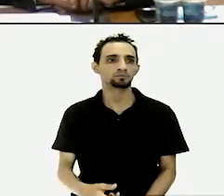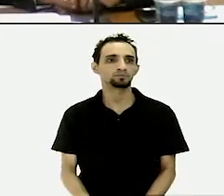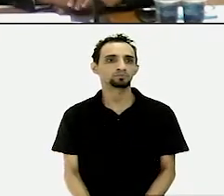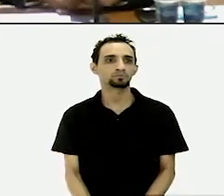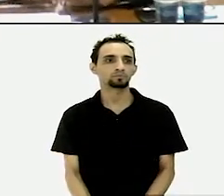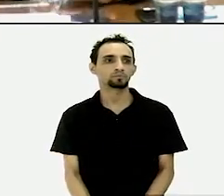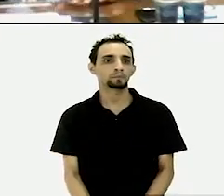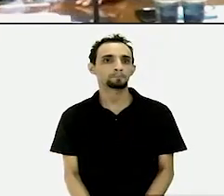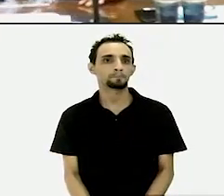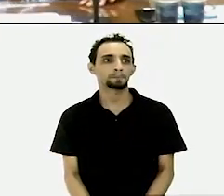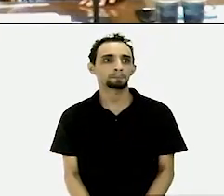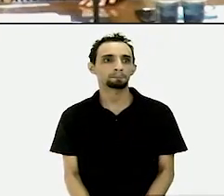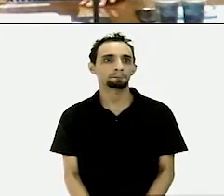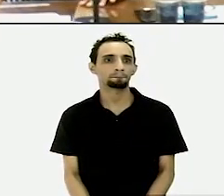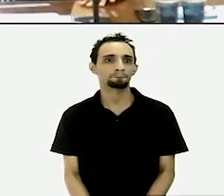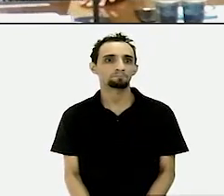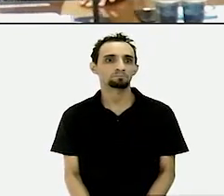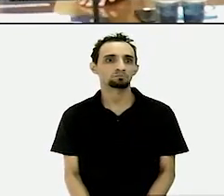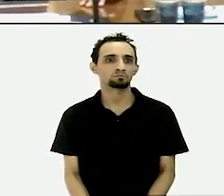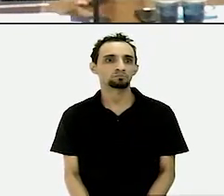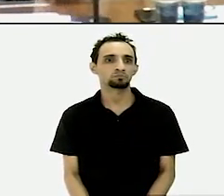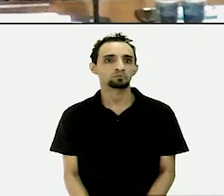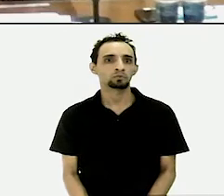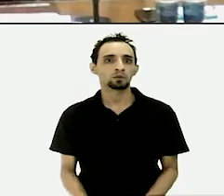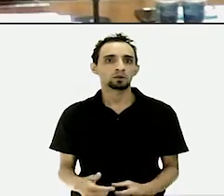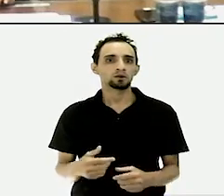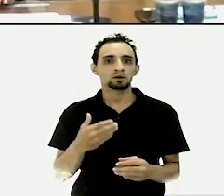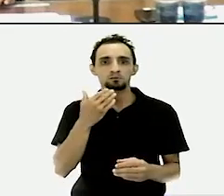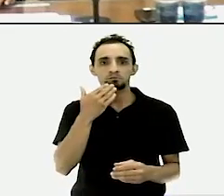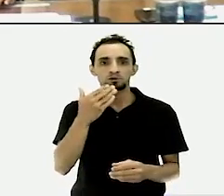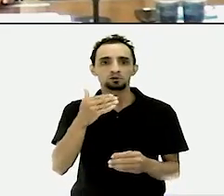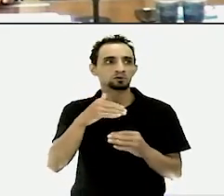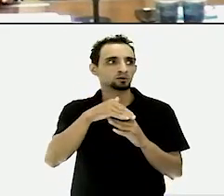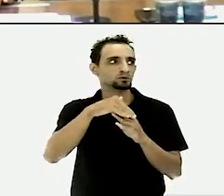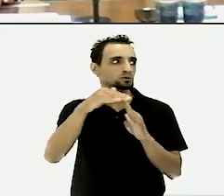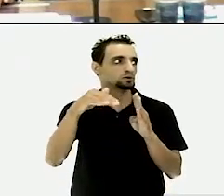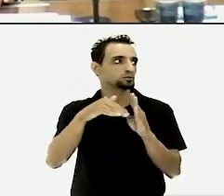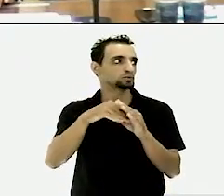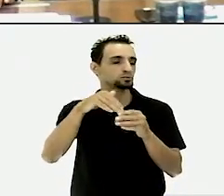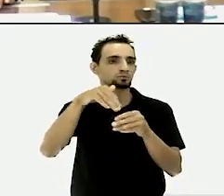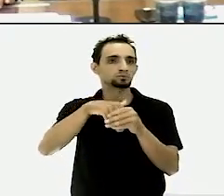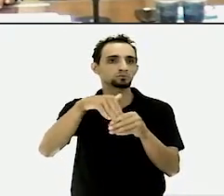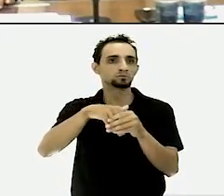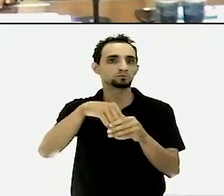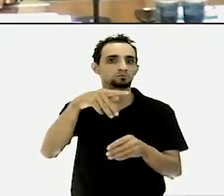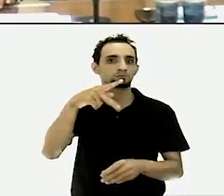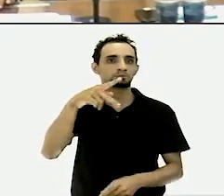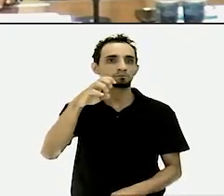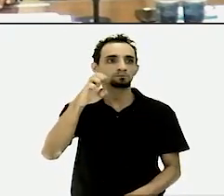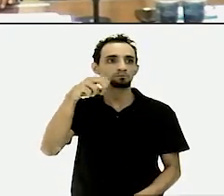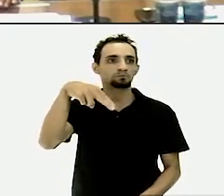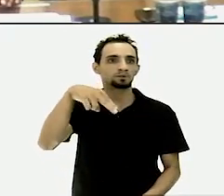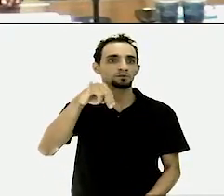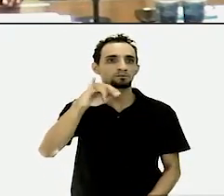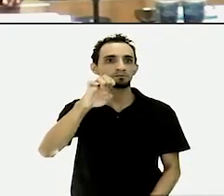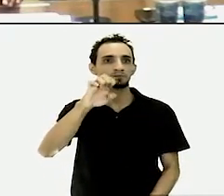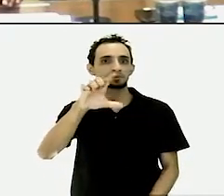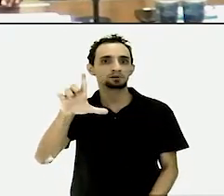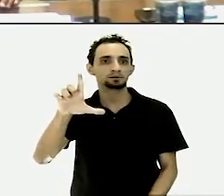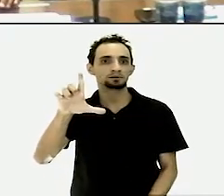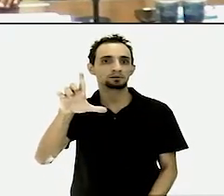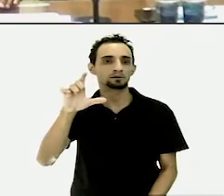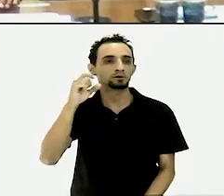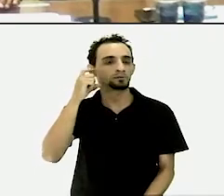que é possível realizar atividades e desenvolver uma vida autônoma e saudável. Sala das sessões, 2 de setembro de